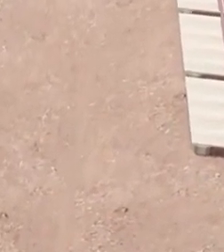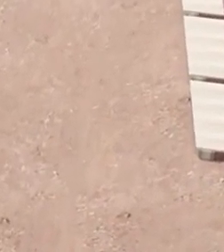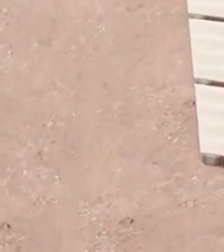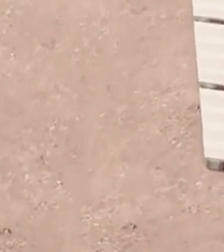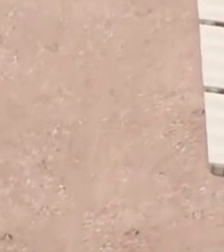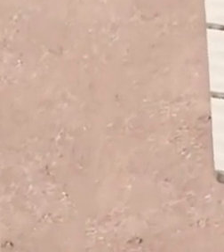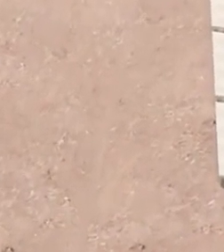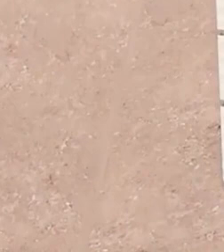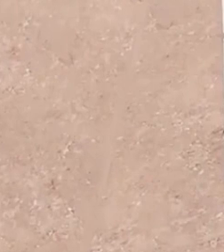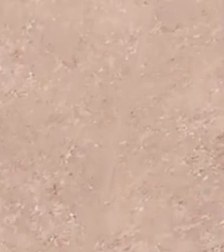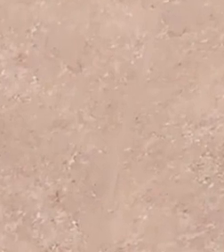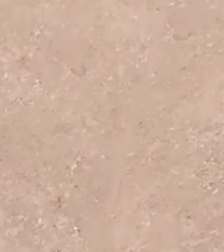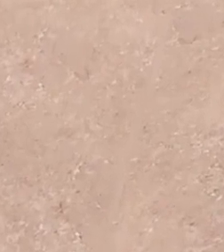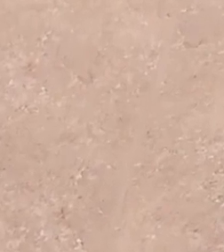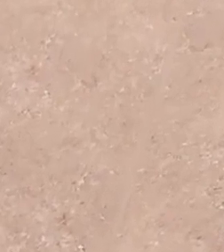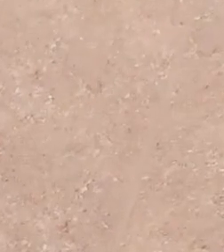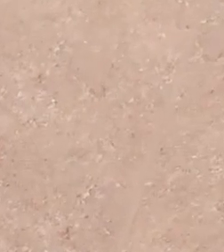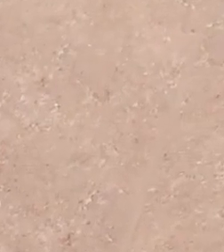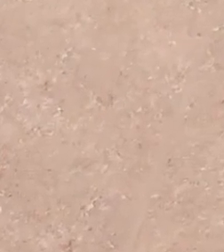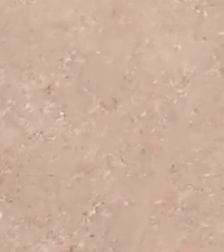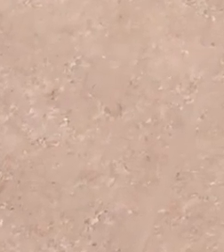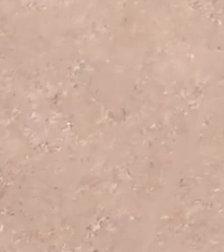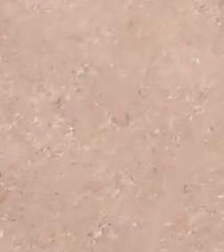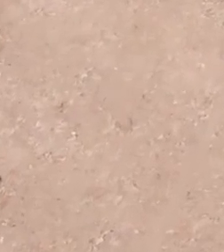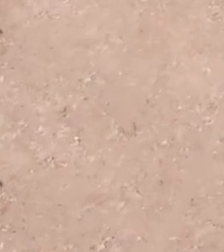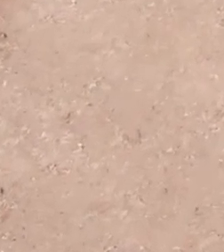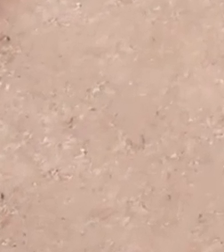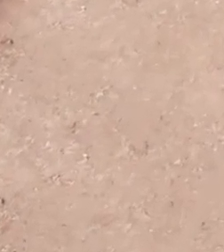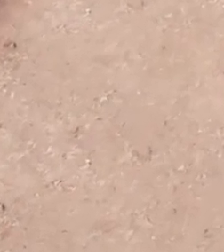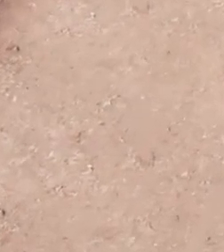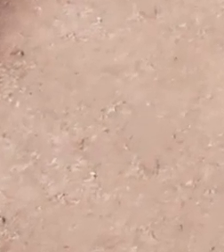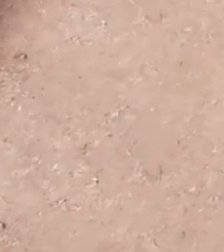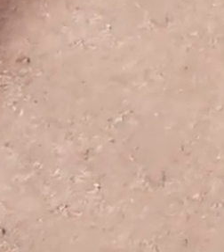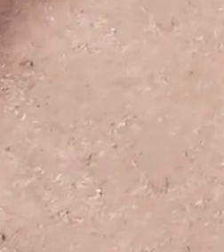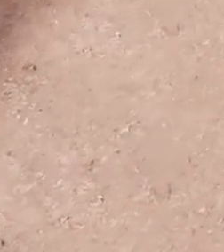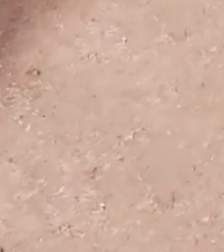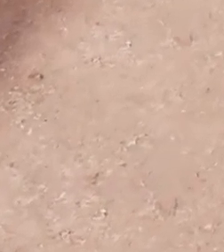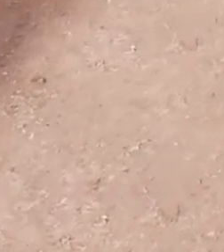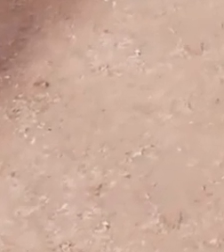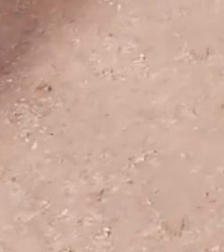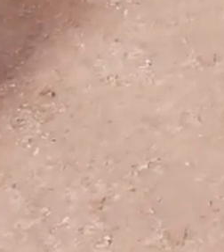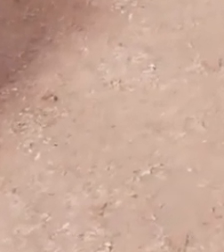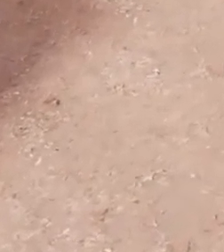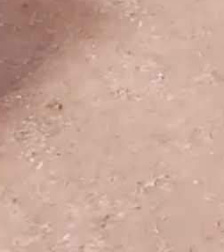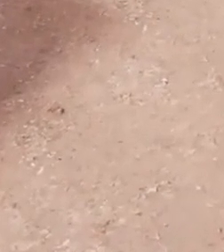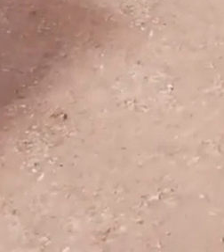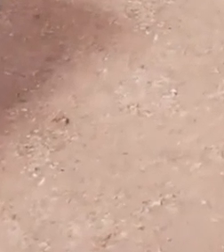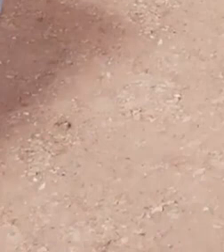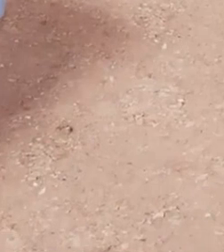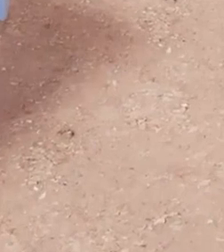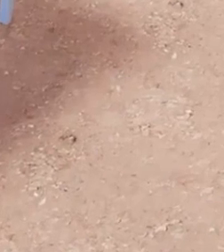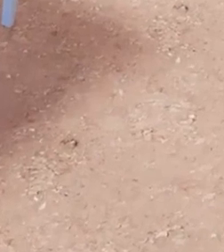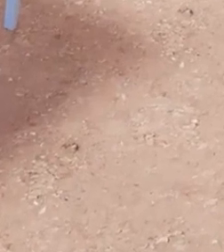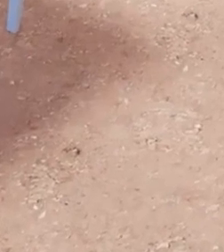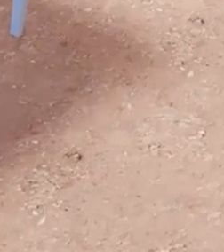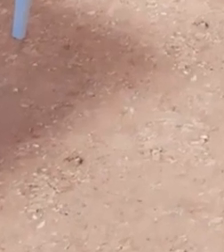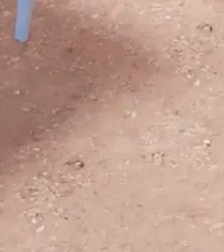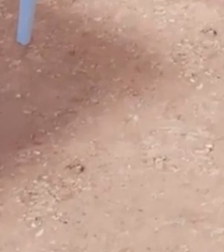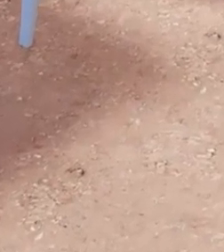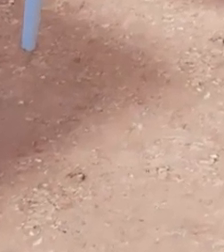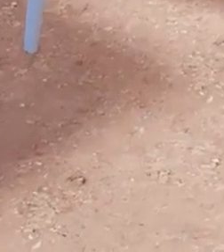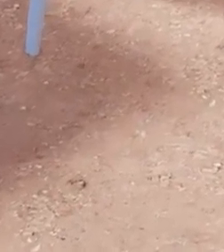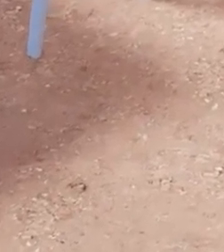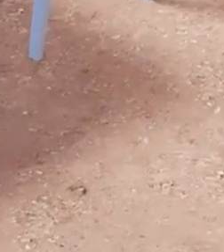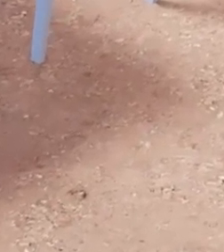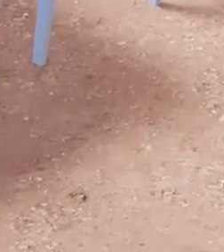atividade, sem comprometer o processo executivo. Os produtos utilizados devem permanecer em região